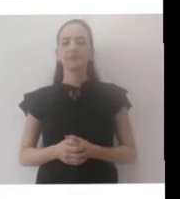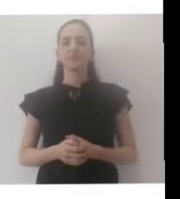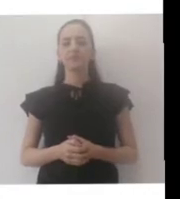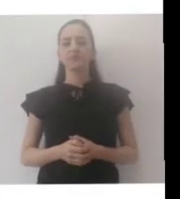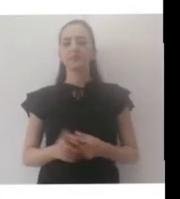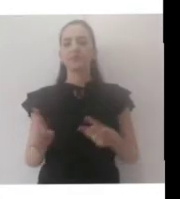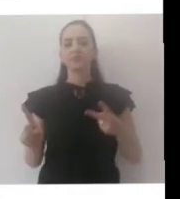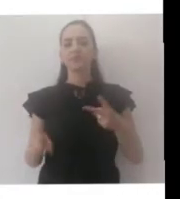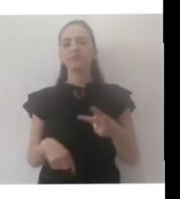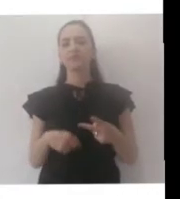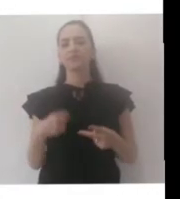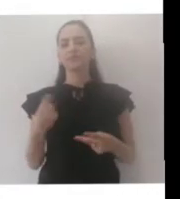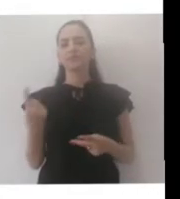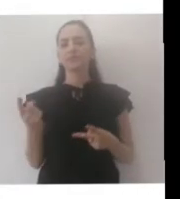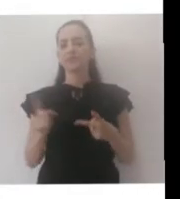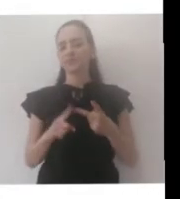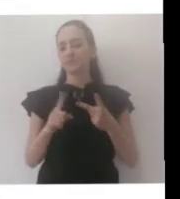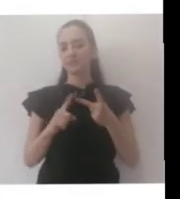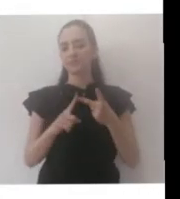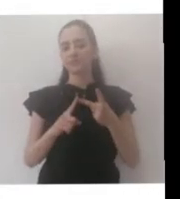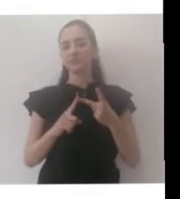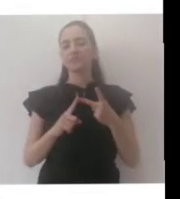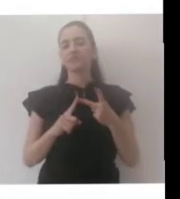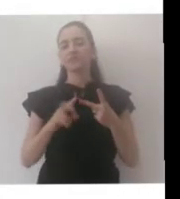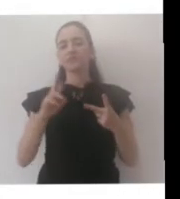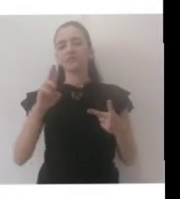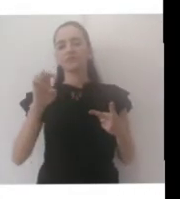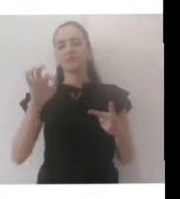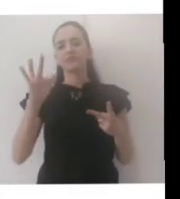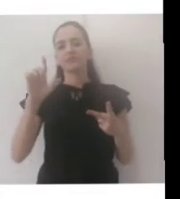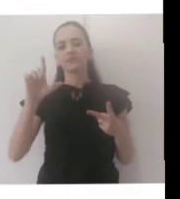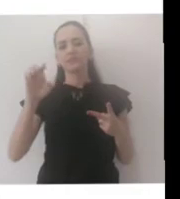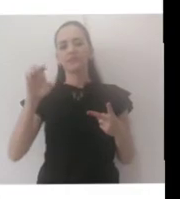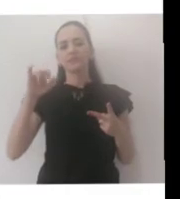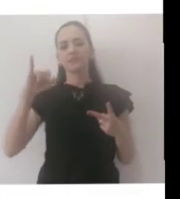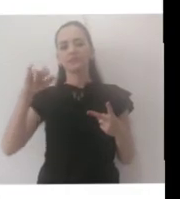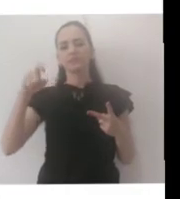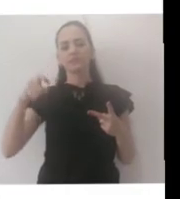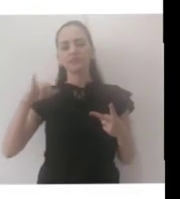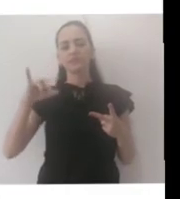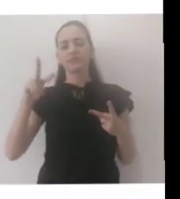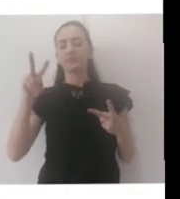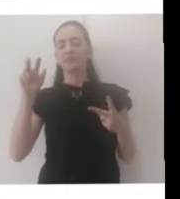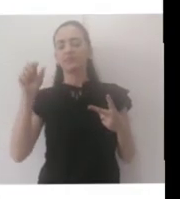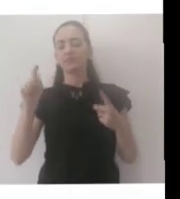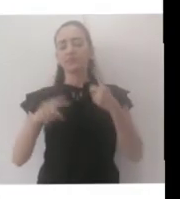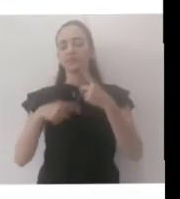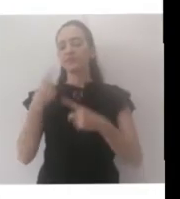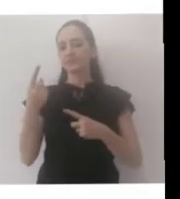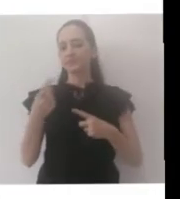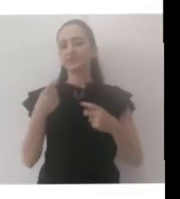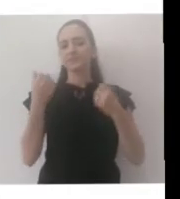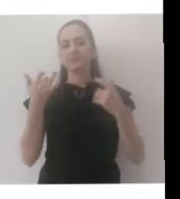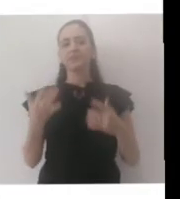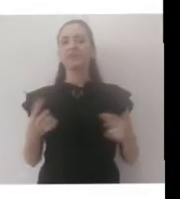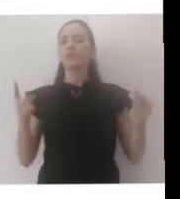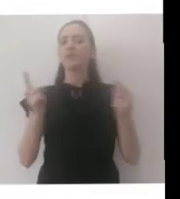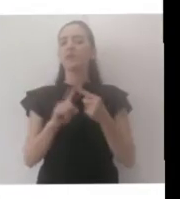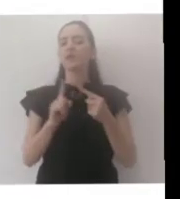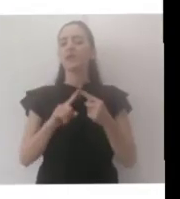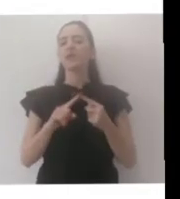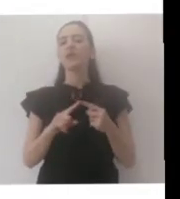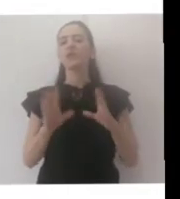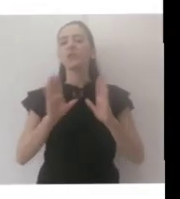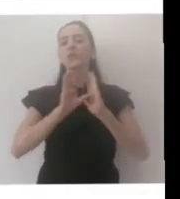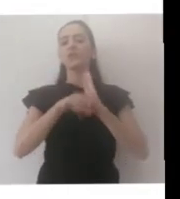reflexiva envolve a construção dessas relações. A gente trabalha isso melhor depois. A abstração reflexiva é usada para construir o conceito de